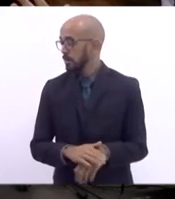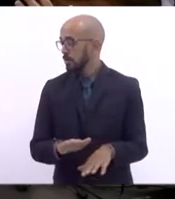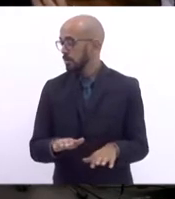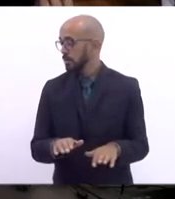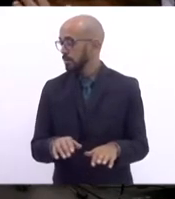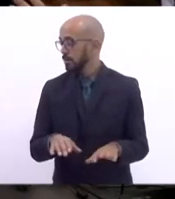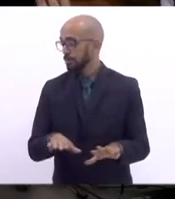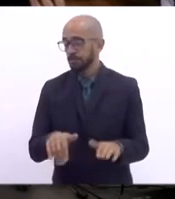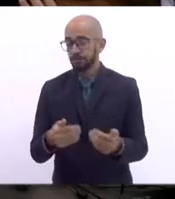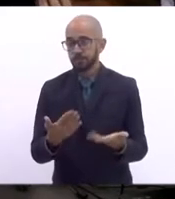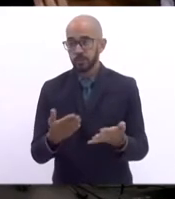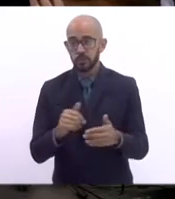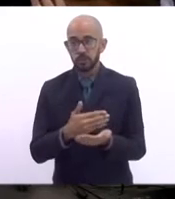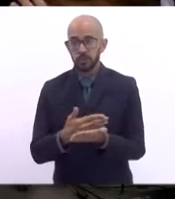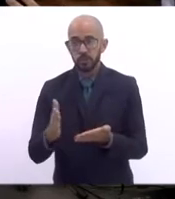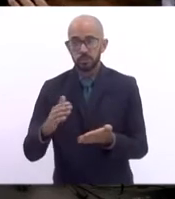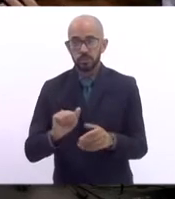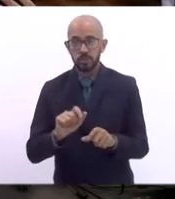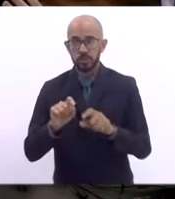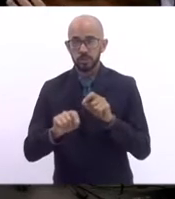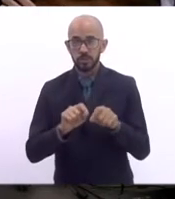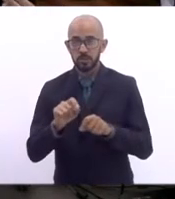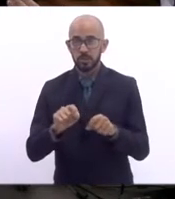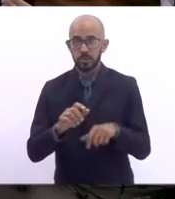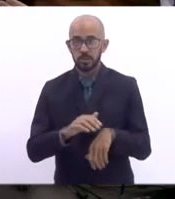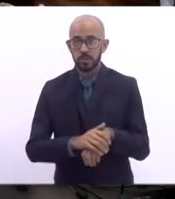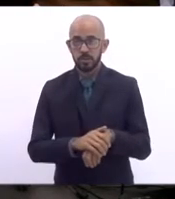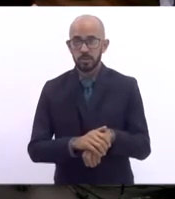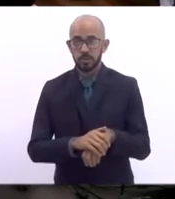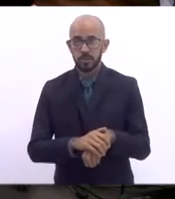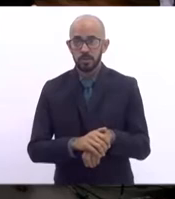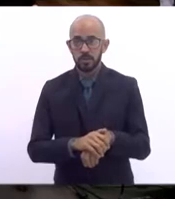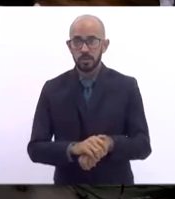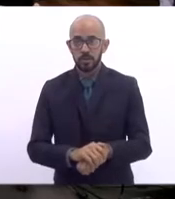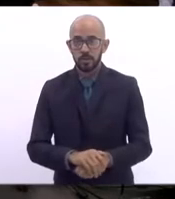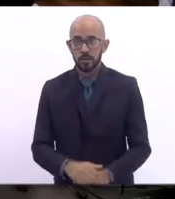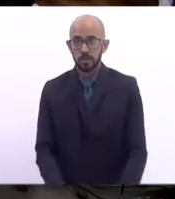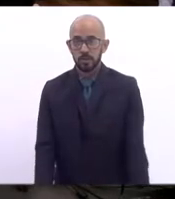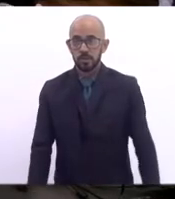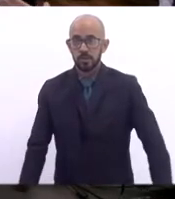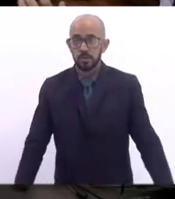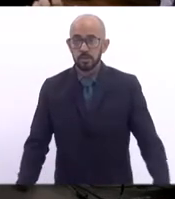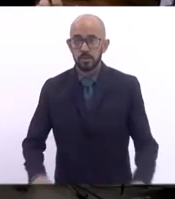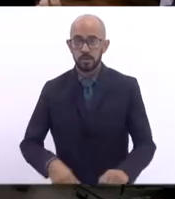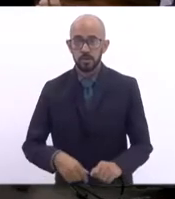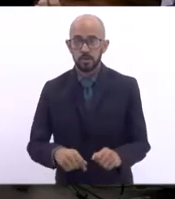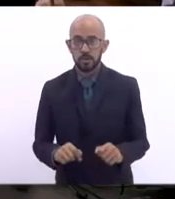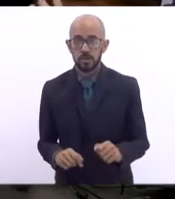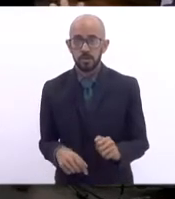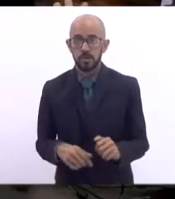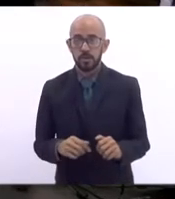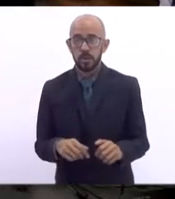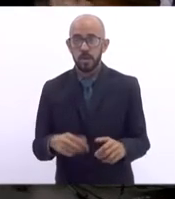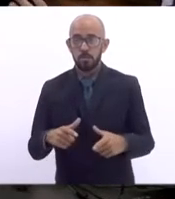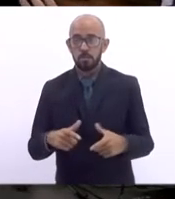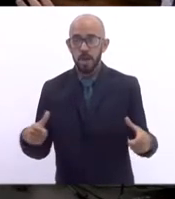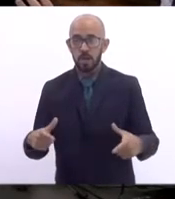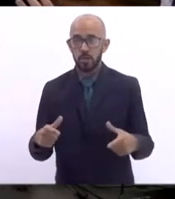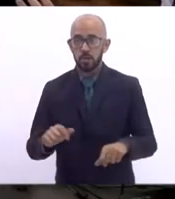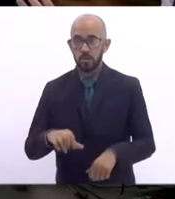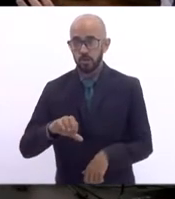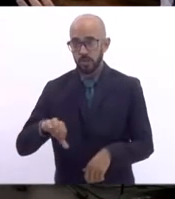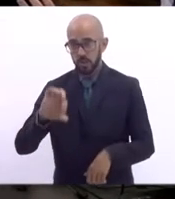a gente não pode dizer que seja alguma coisa grave porque é tá no a maioria